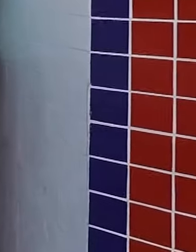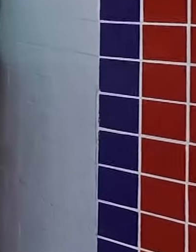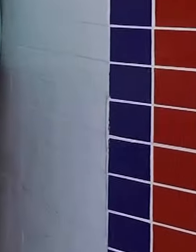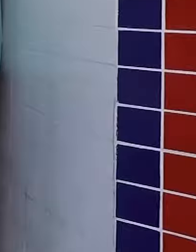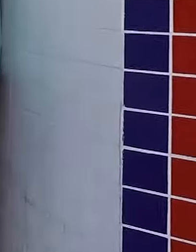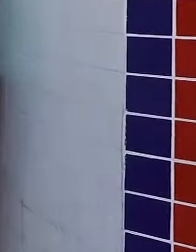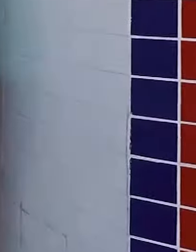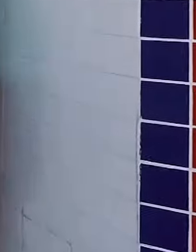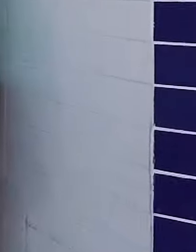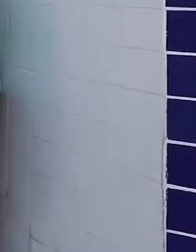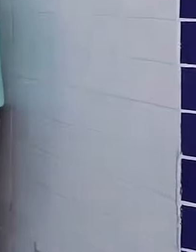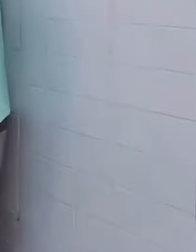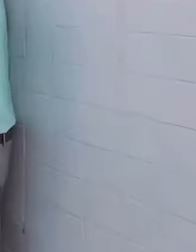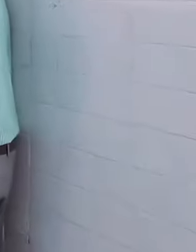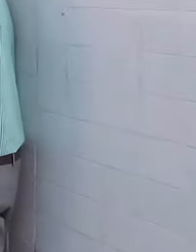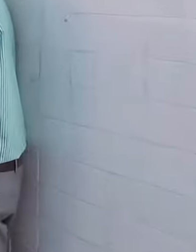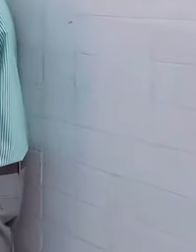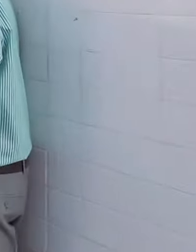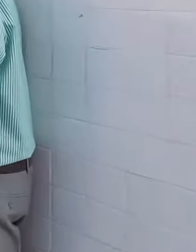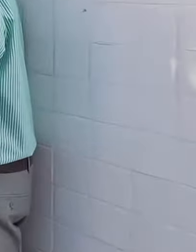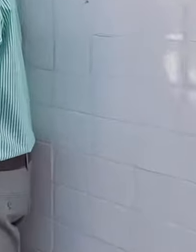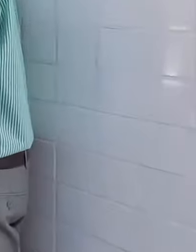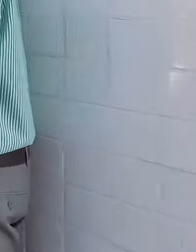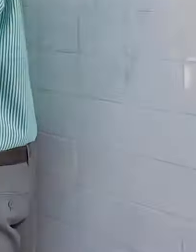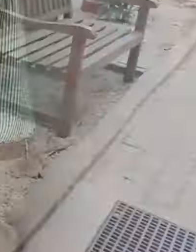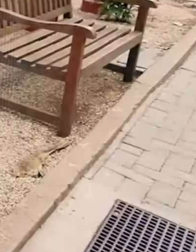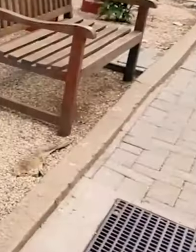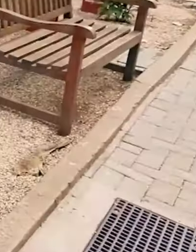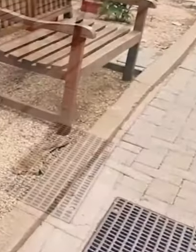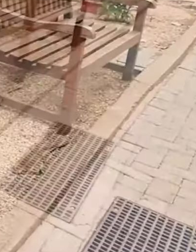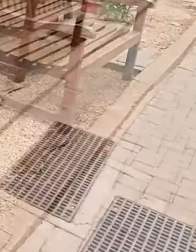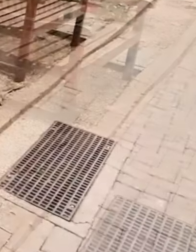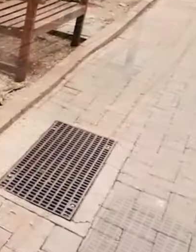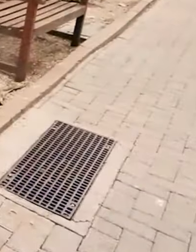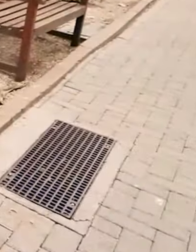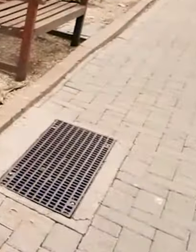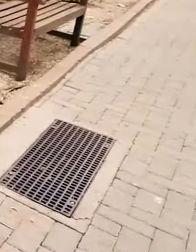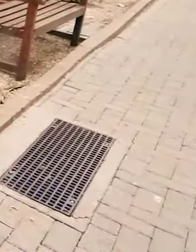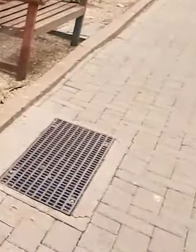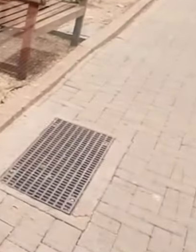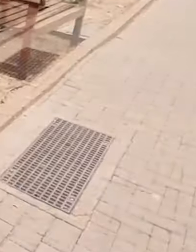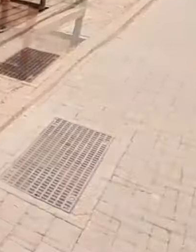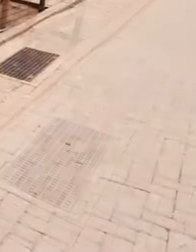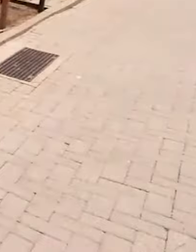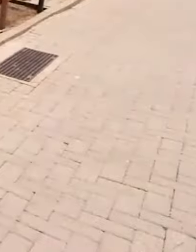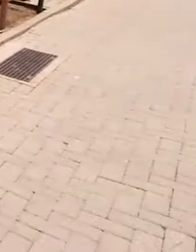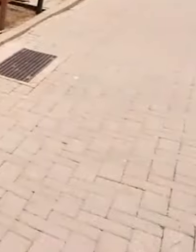Filho de Deus, como regente da sua vida.